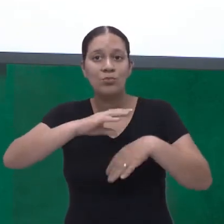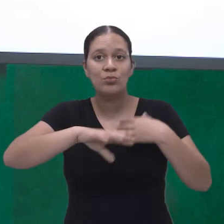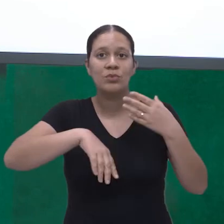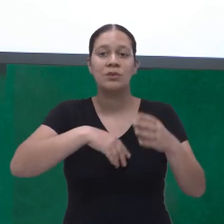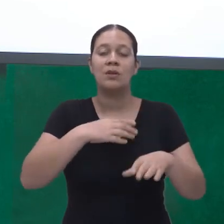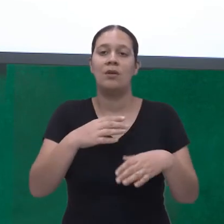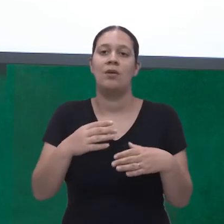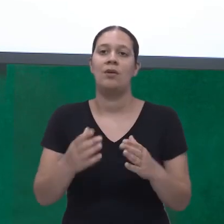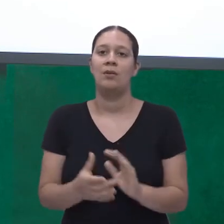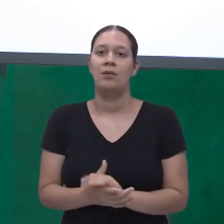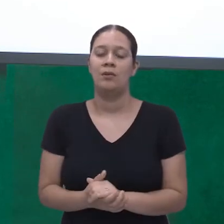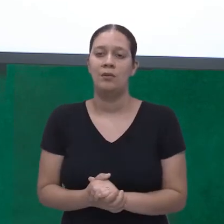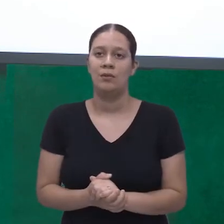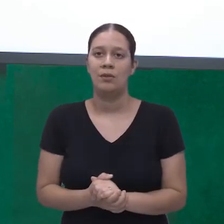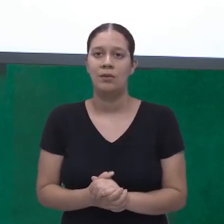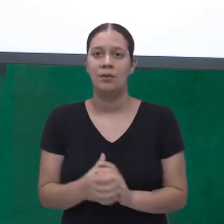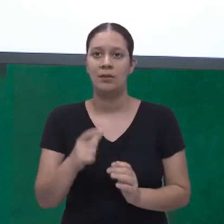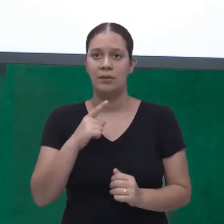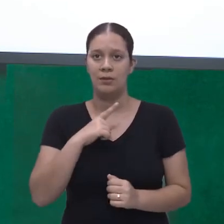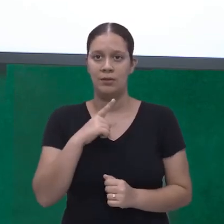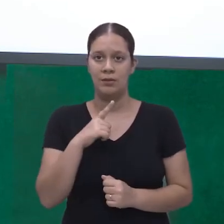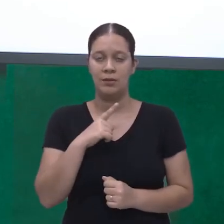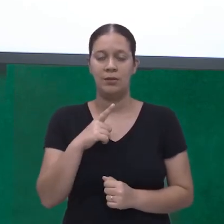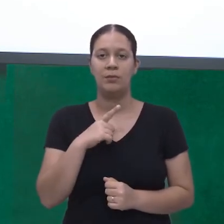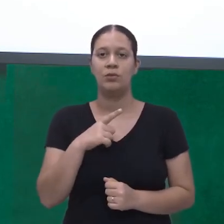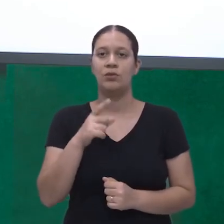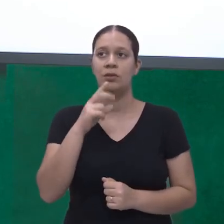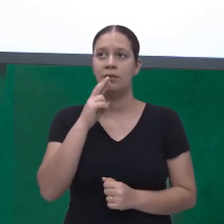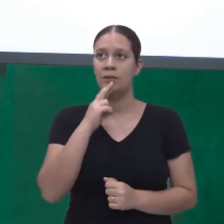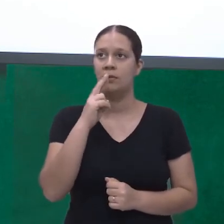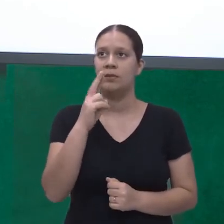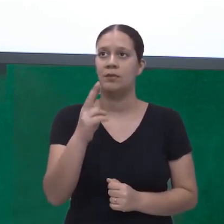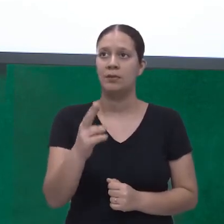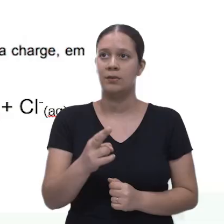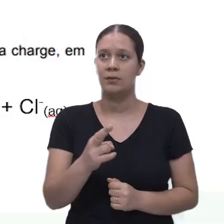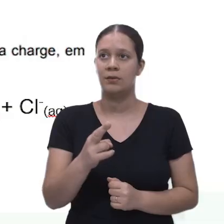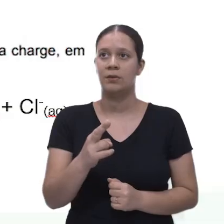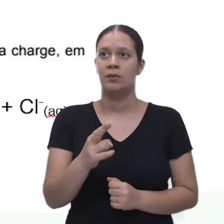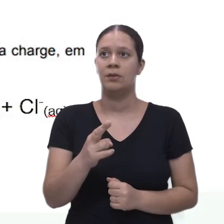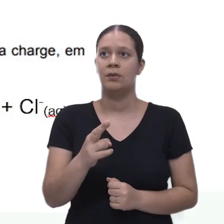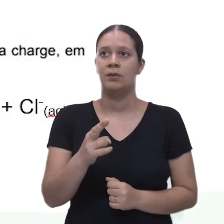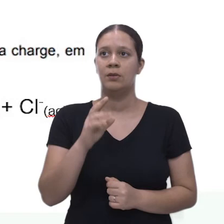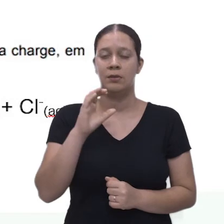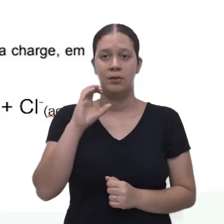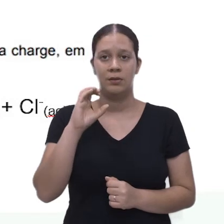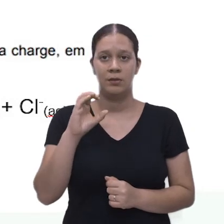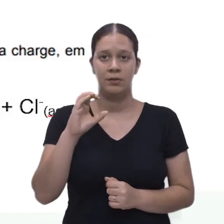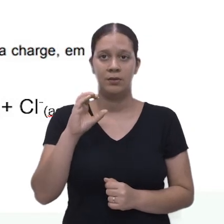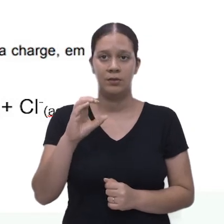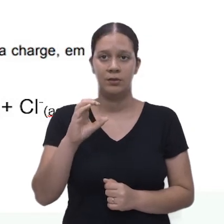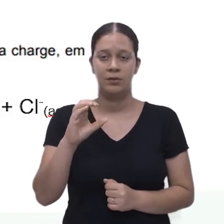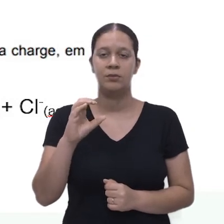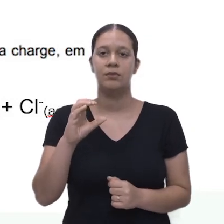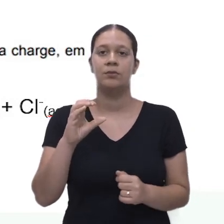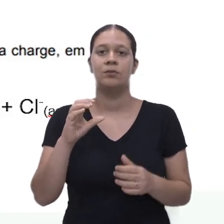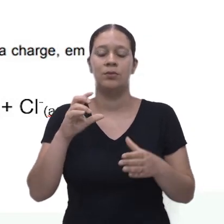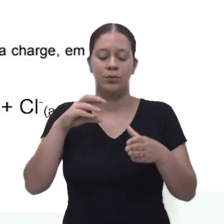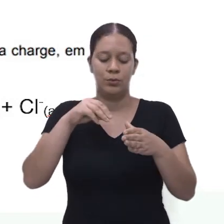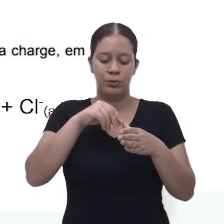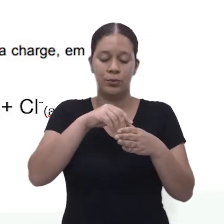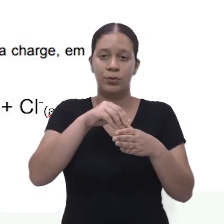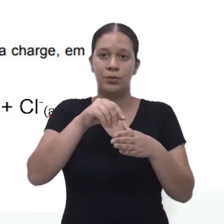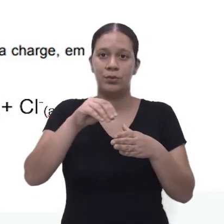a bagunça. Então aqui nós temos a resposta. A dissolução do cloreto de